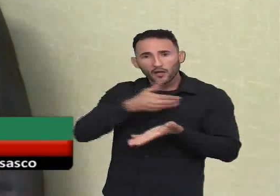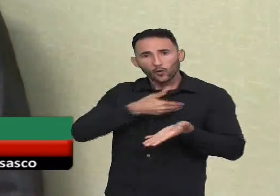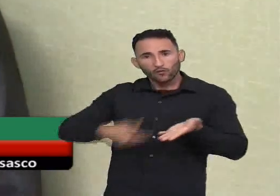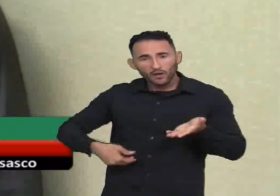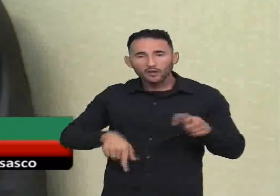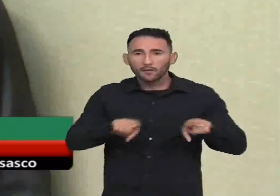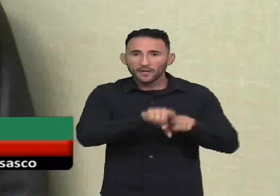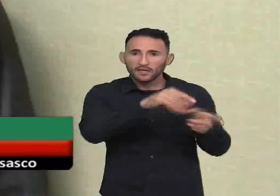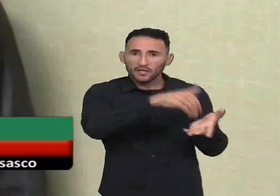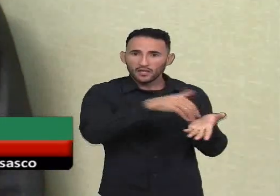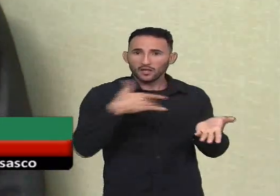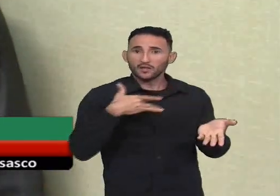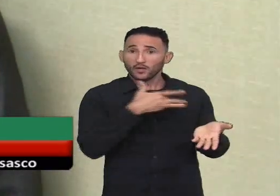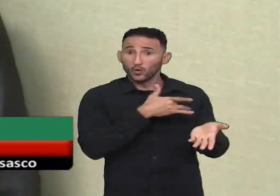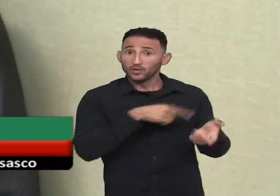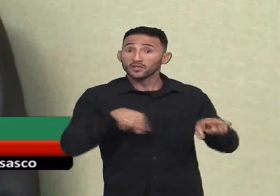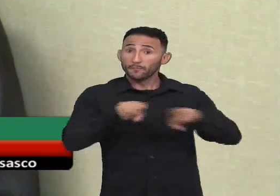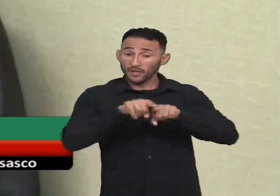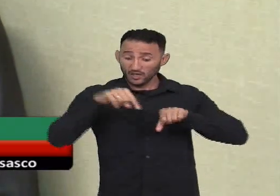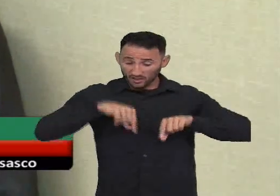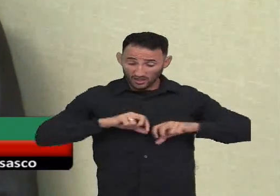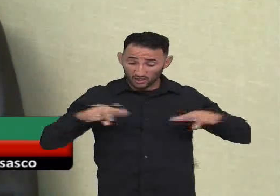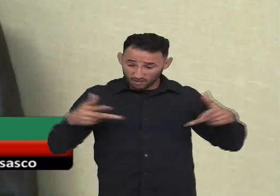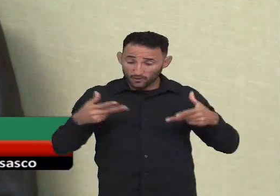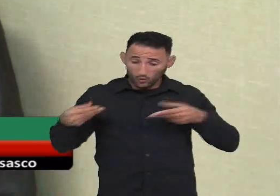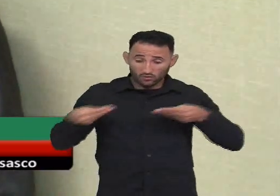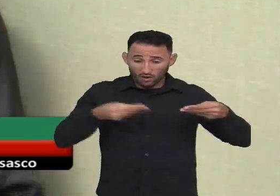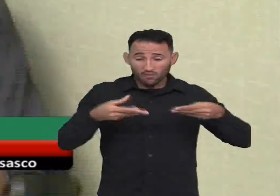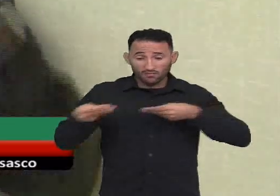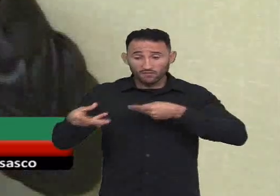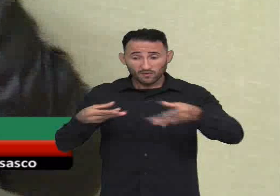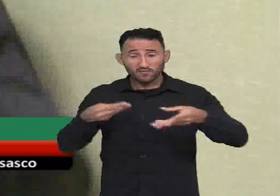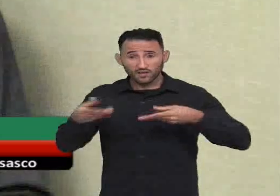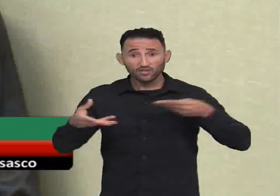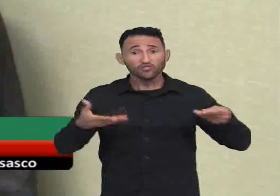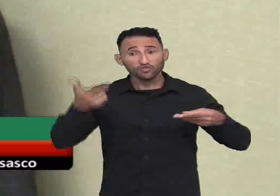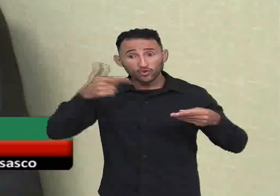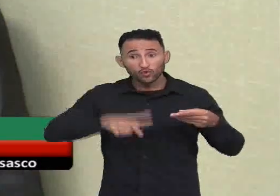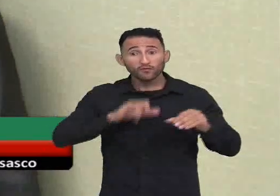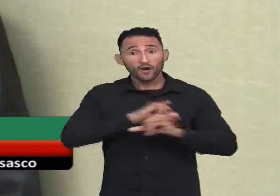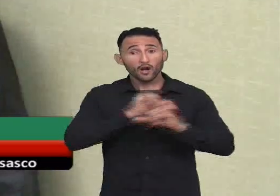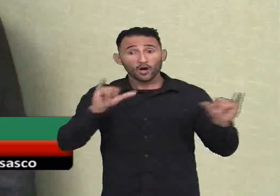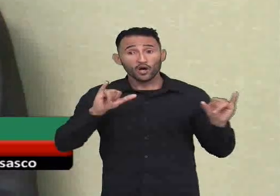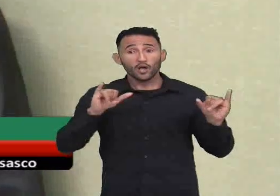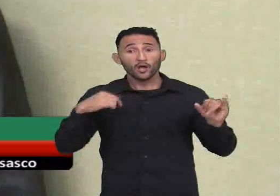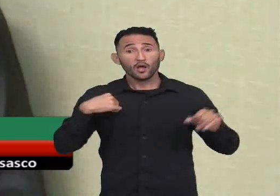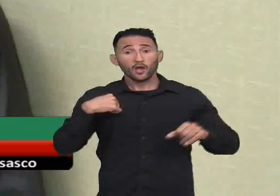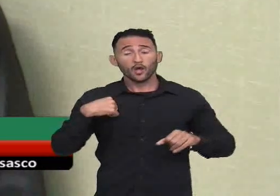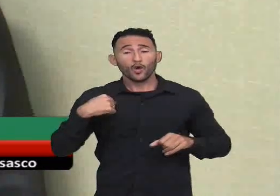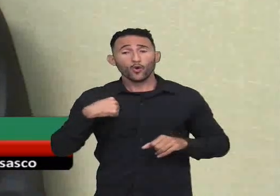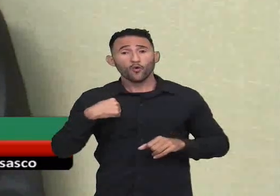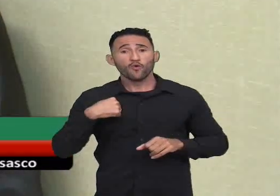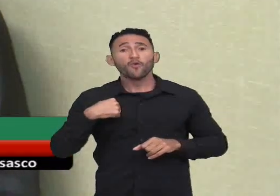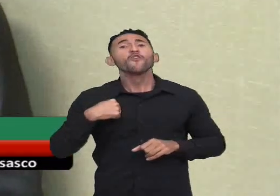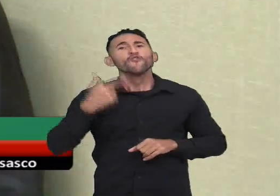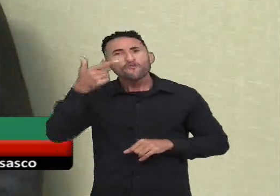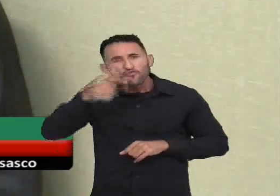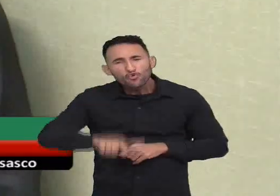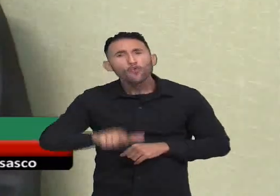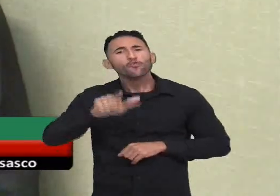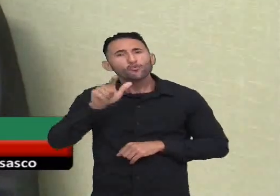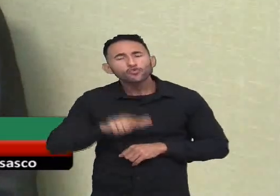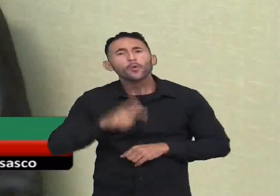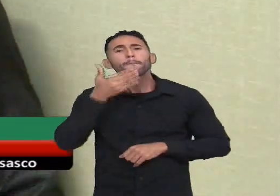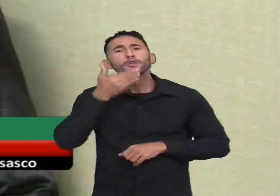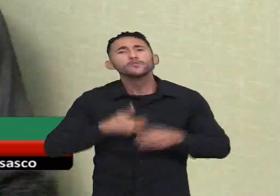Saúde, protocolei na mesa diretora dessa casa e aqui eu fiz dois requerimentos. Então, novamente, eu não vou deixar de pedir informações sobre o